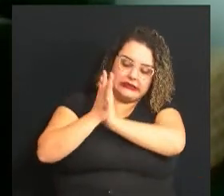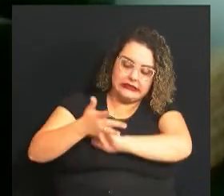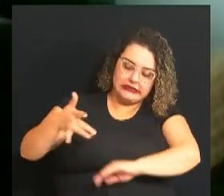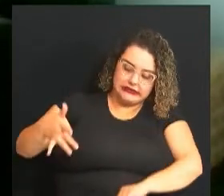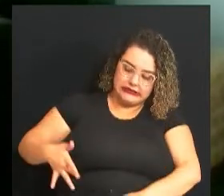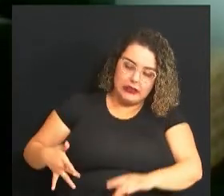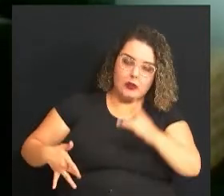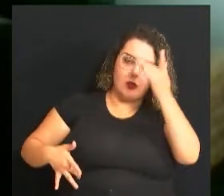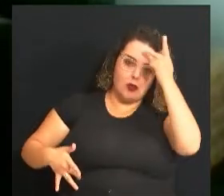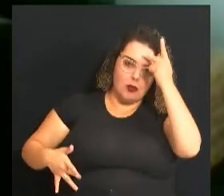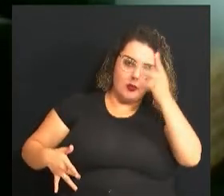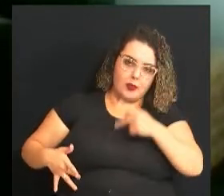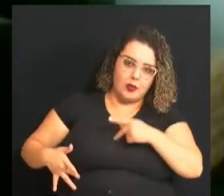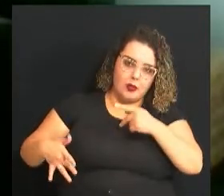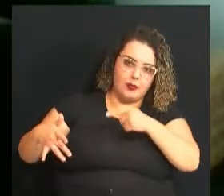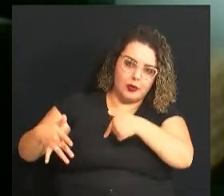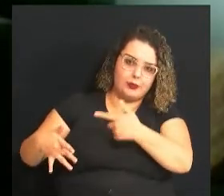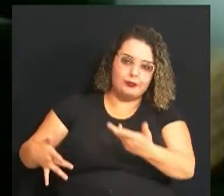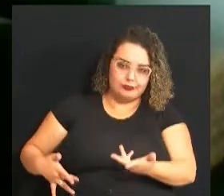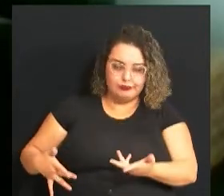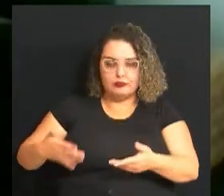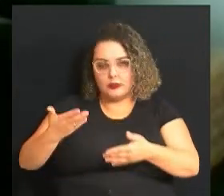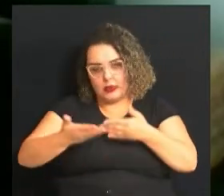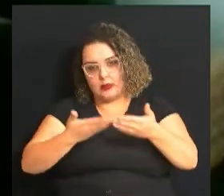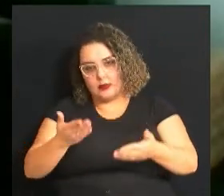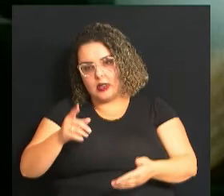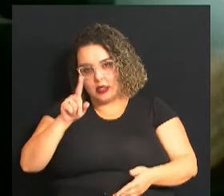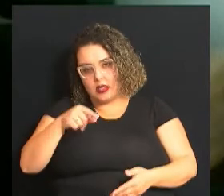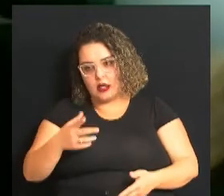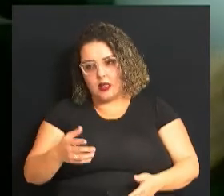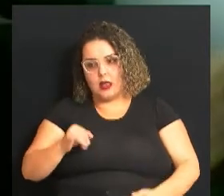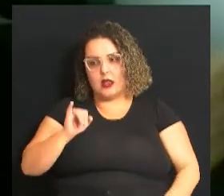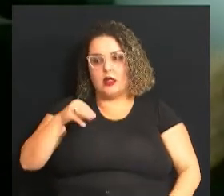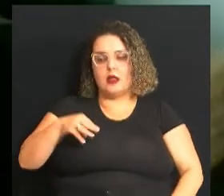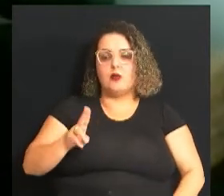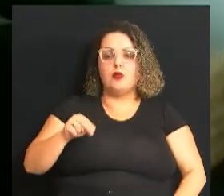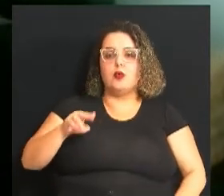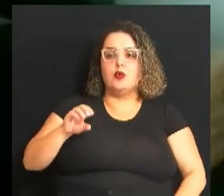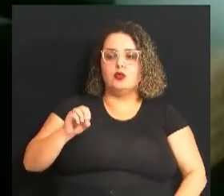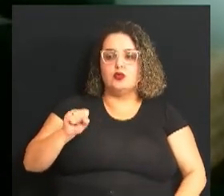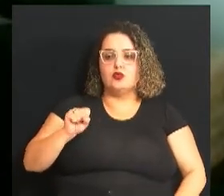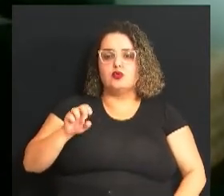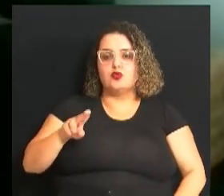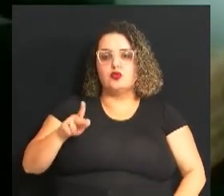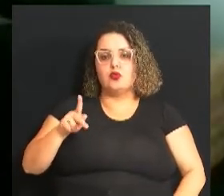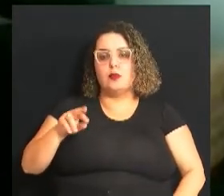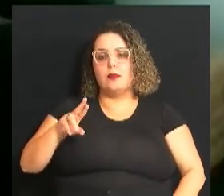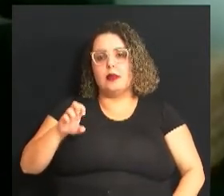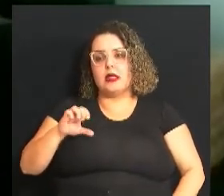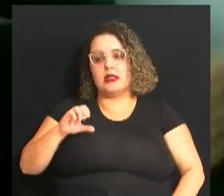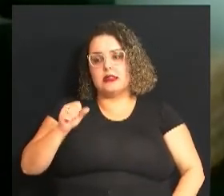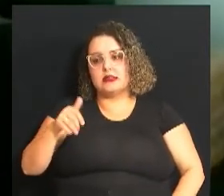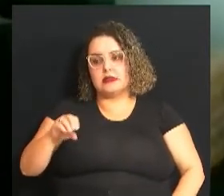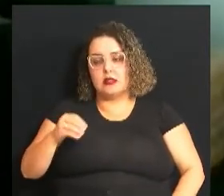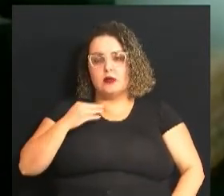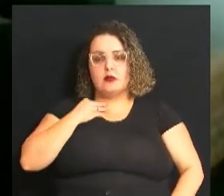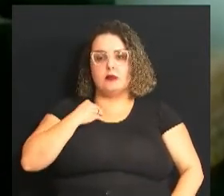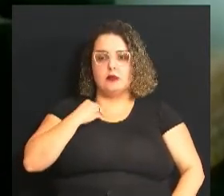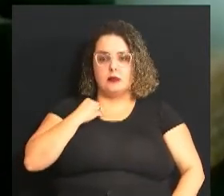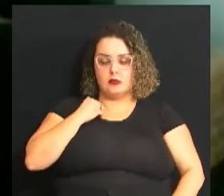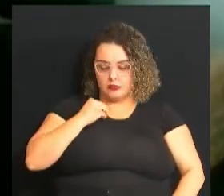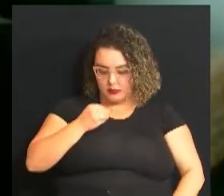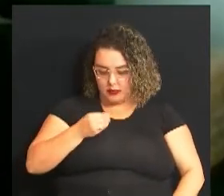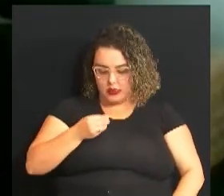nessas situações, em geral, é o que a gente chama de imunossupressão. Você reduz essa